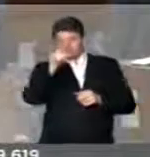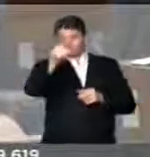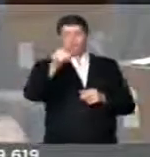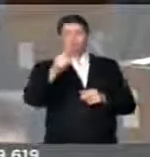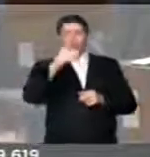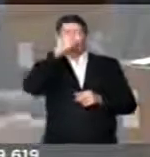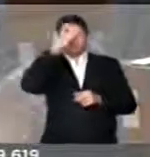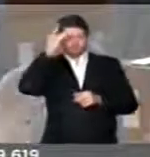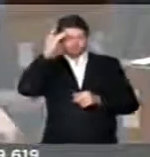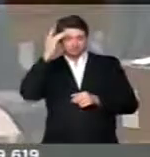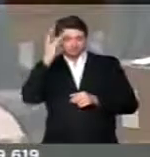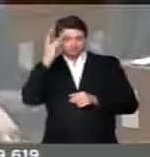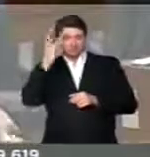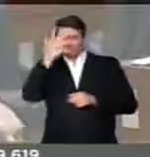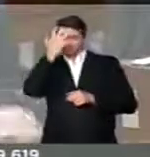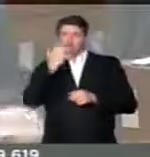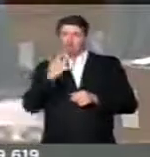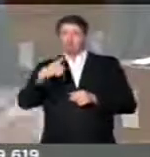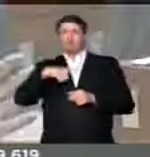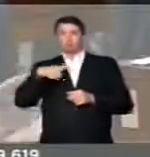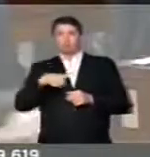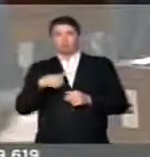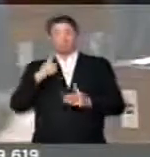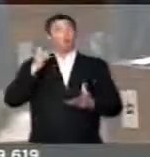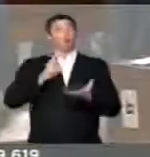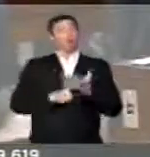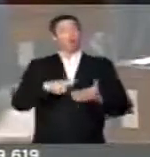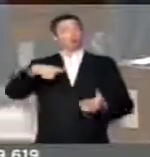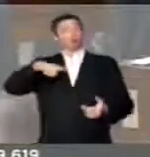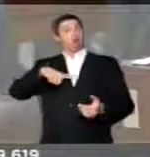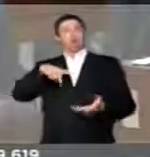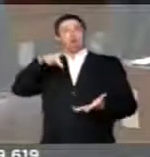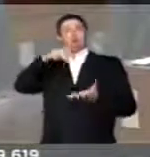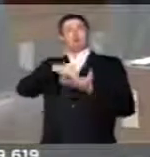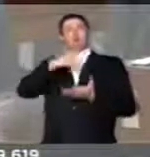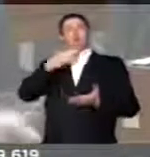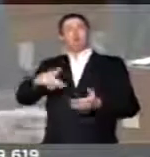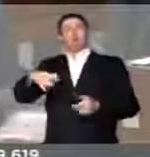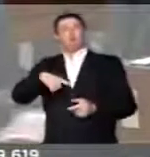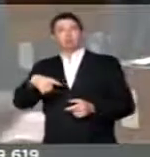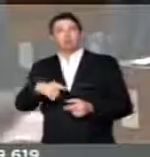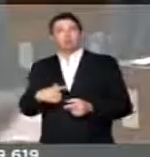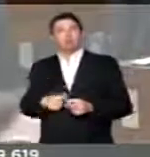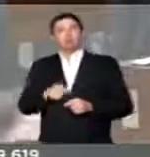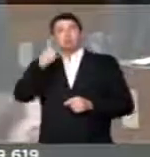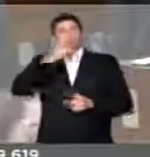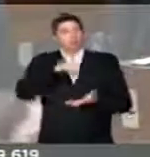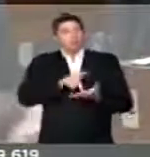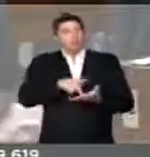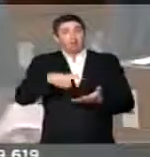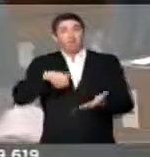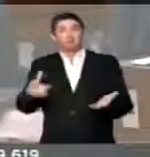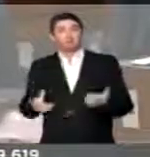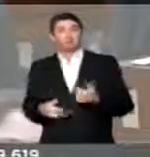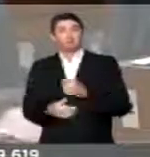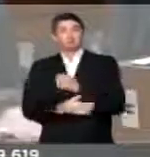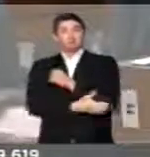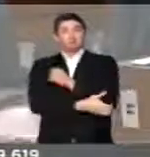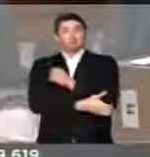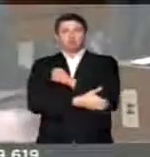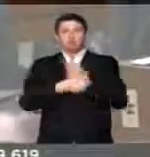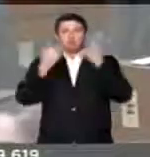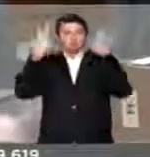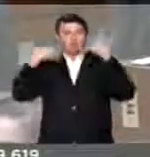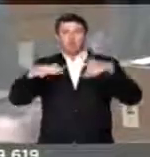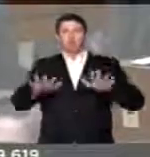é uma pessoa séria, comprometida com a verdade e que fala a verdade. E é